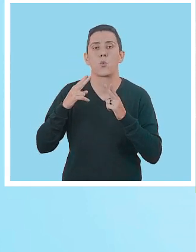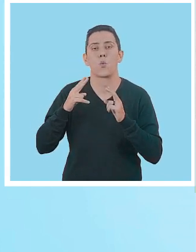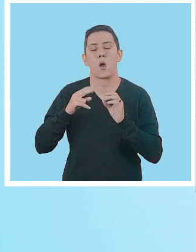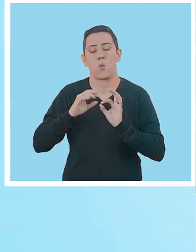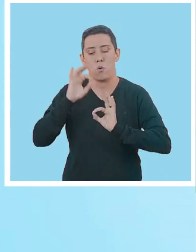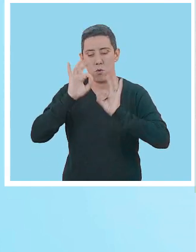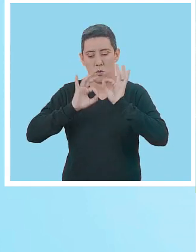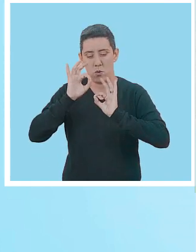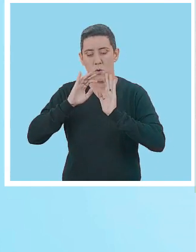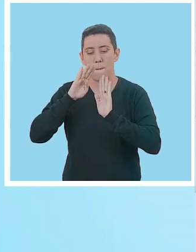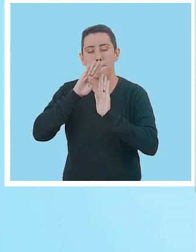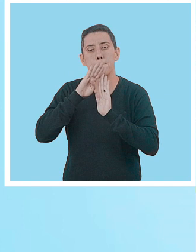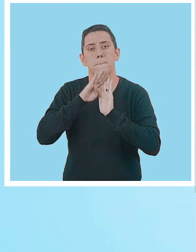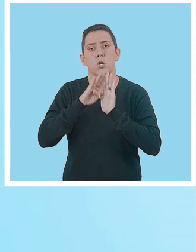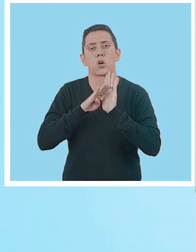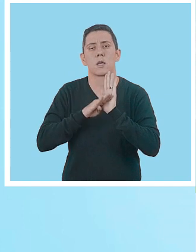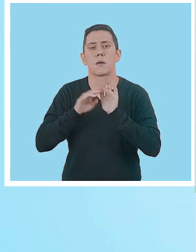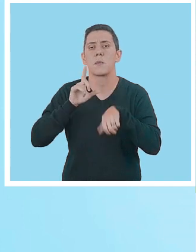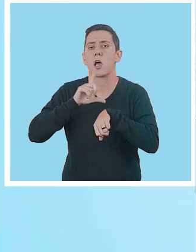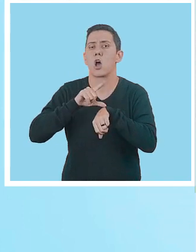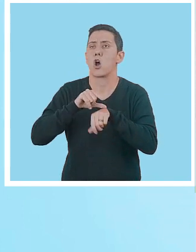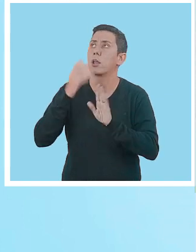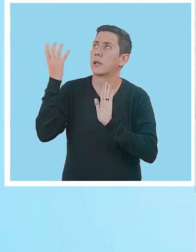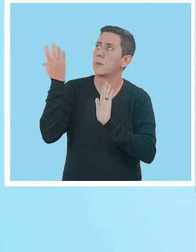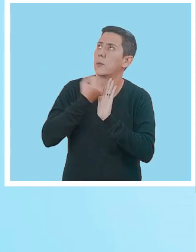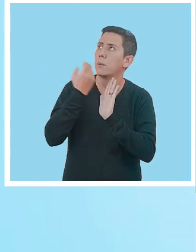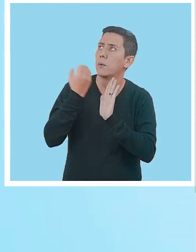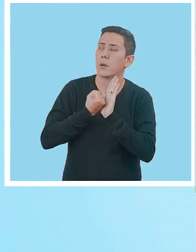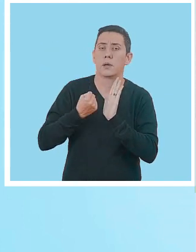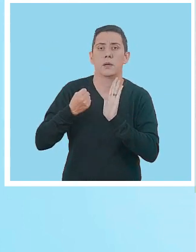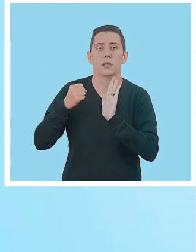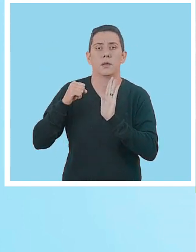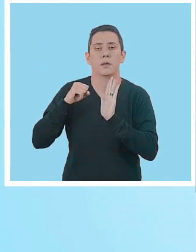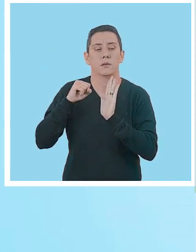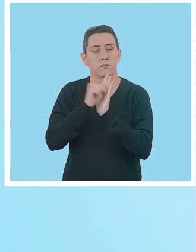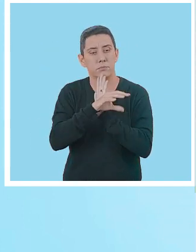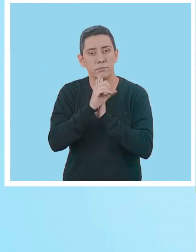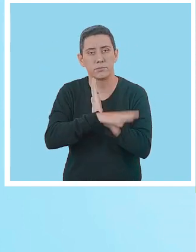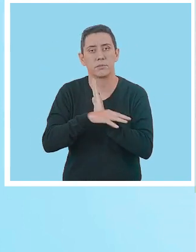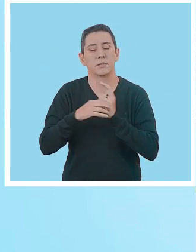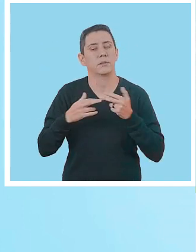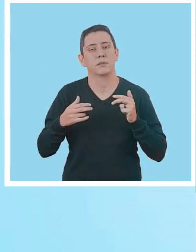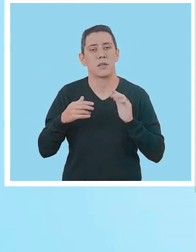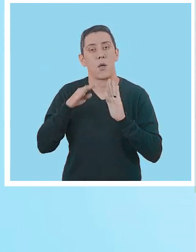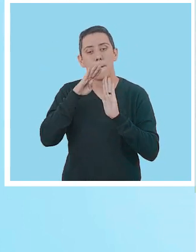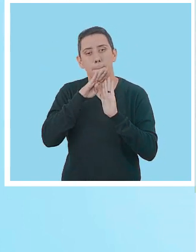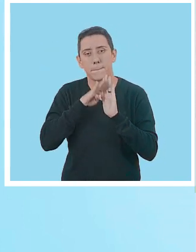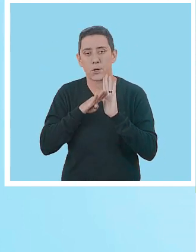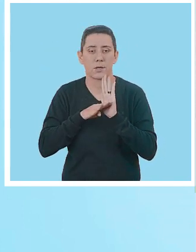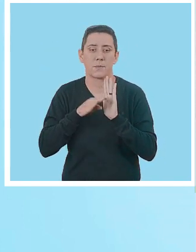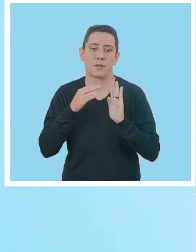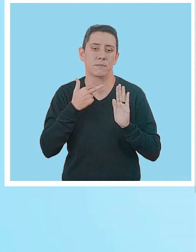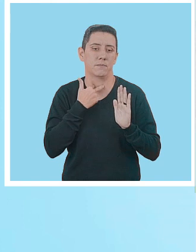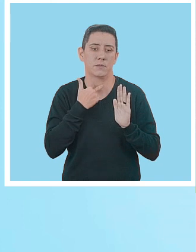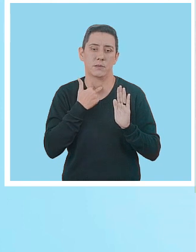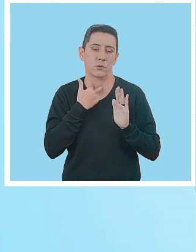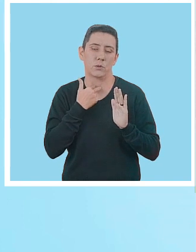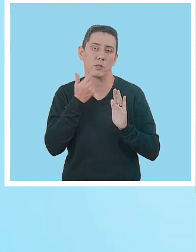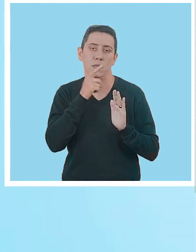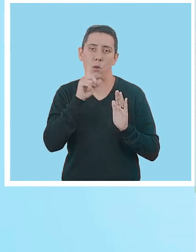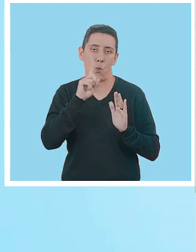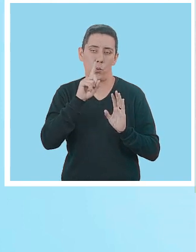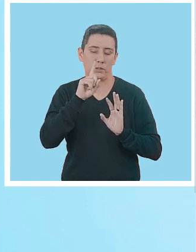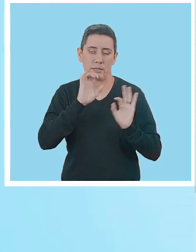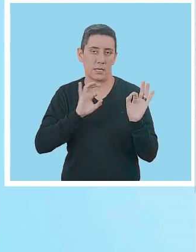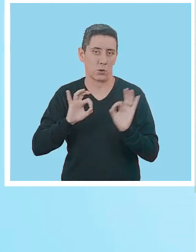então o operador ele consegue programar os horários e a potência que ele vai gerar em cada em cada